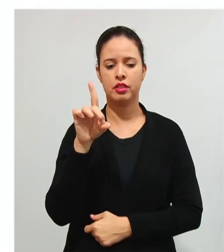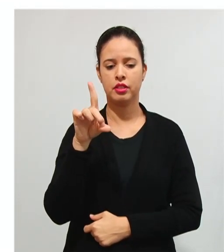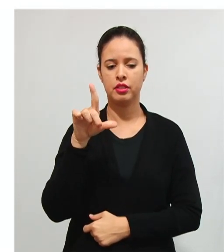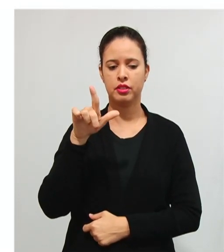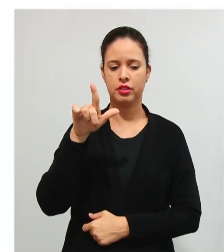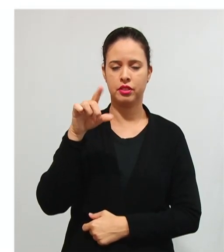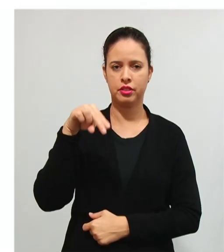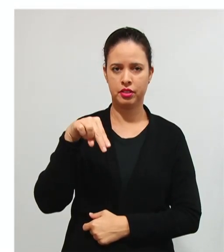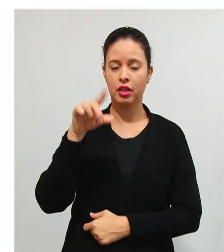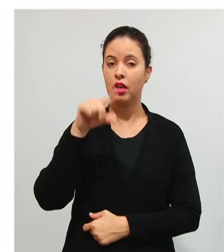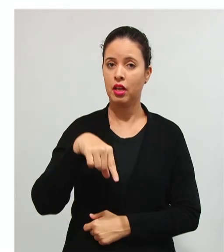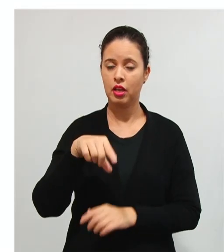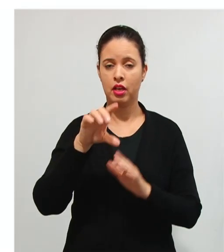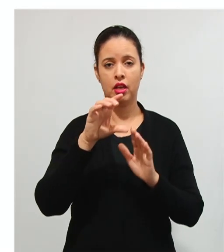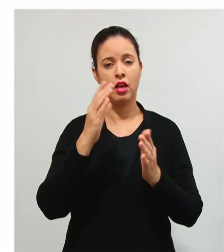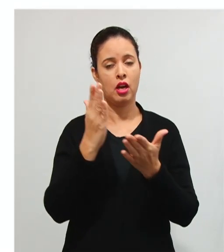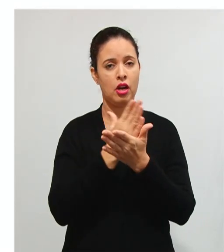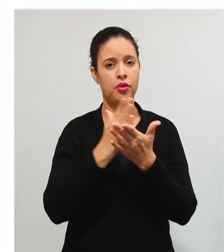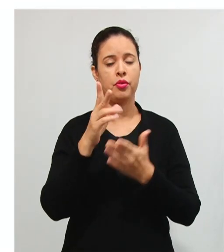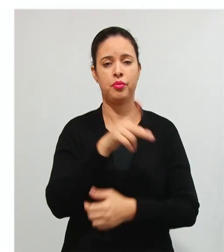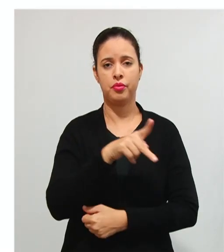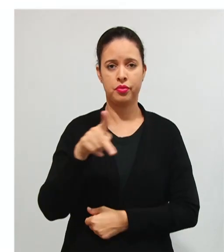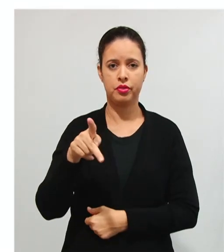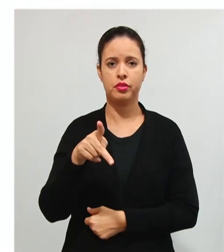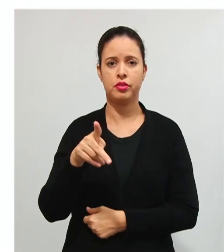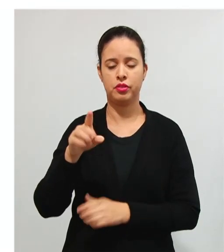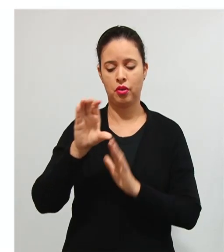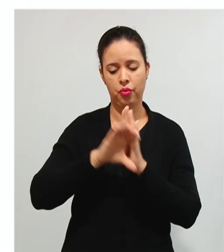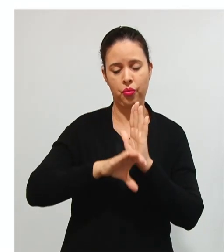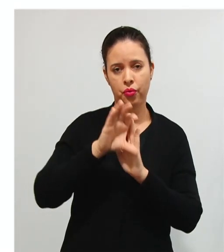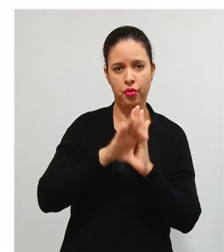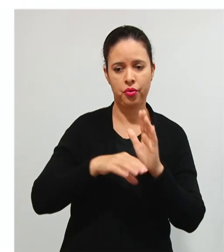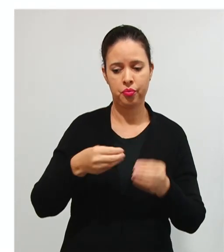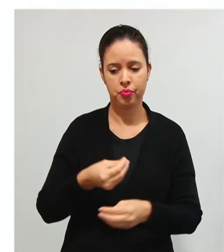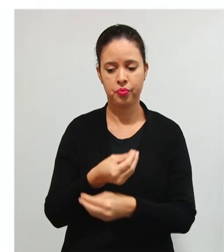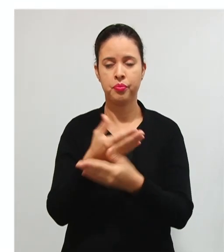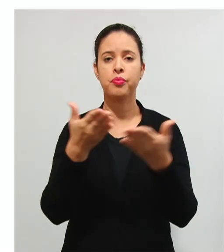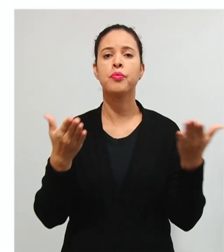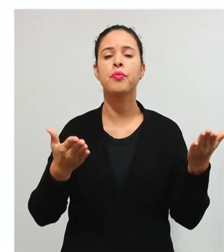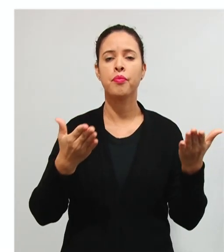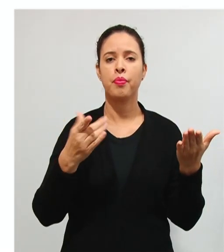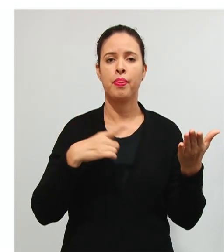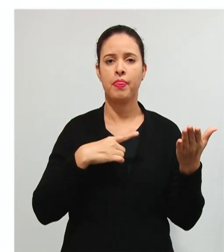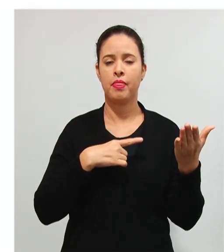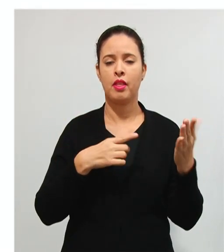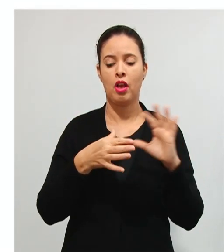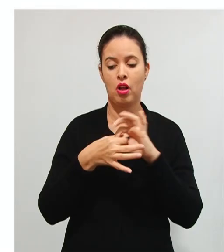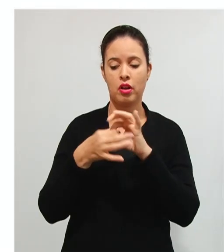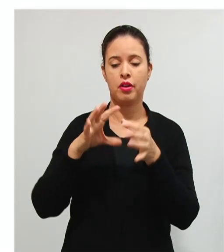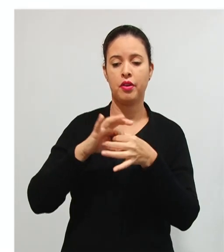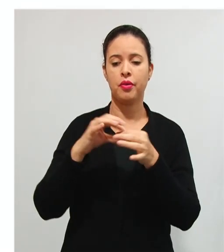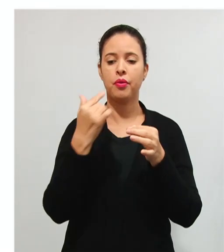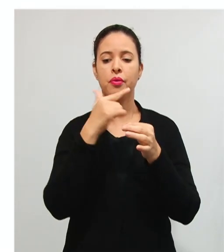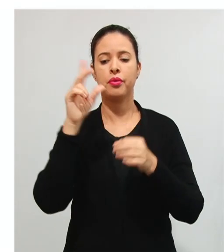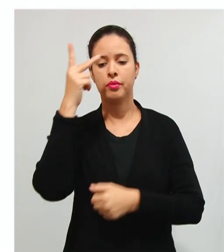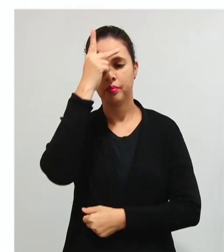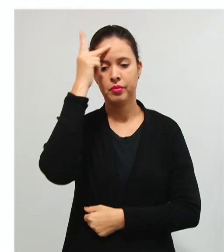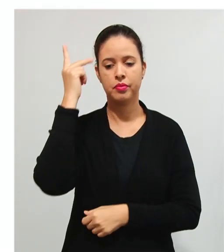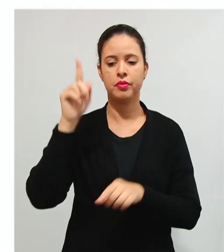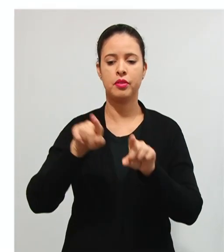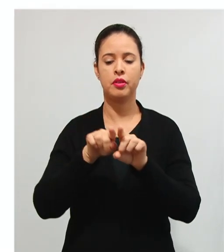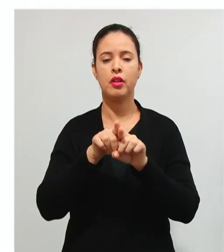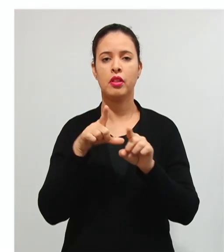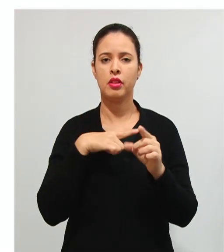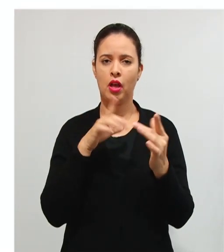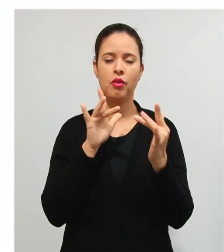disponibilizam essa plataforma em busca de um emprego, ou às vezes conexões com outras pessoas que também têm essa